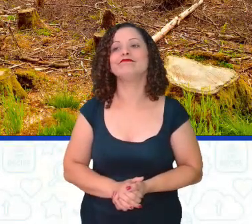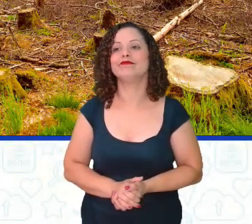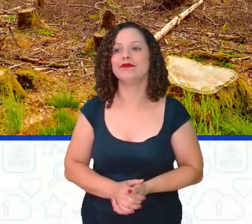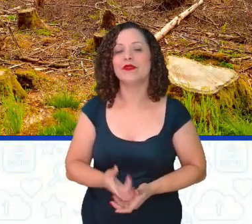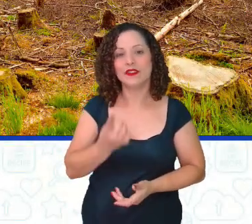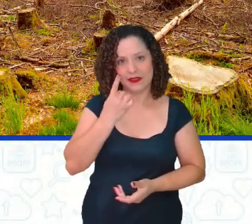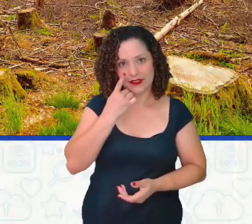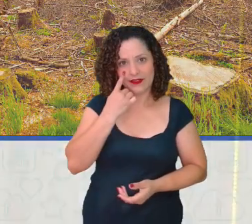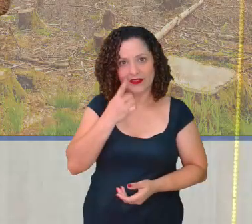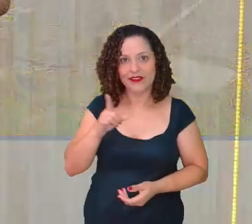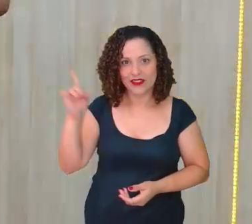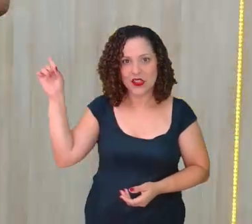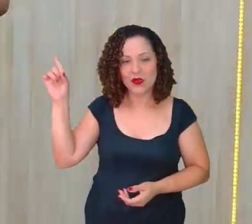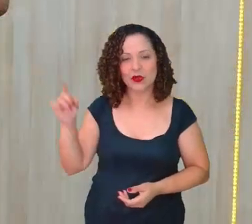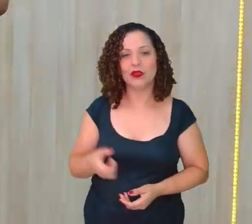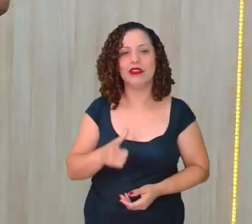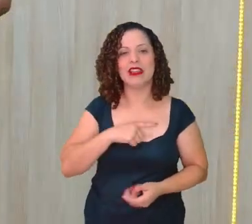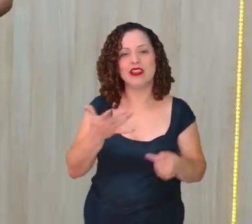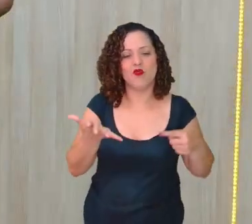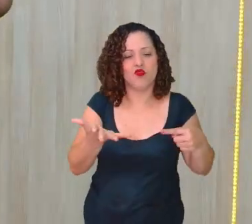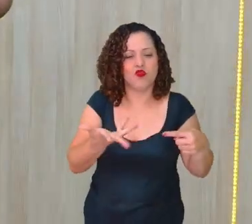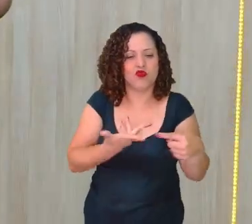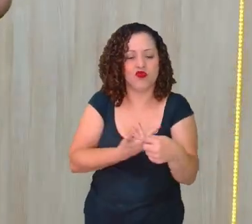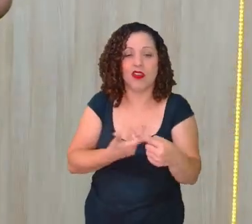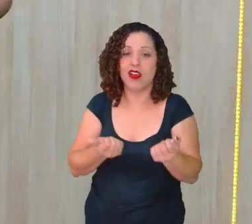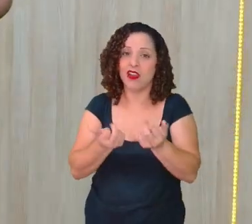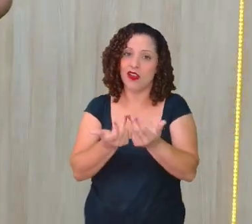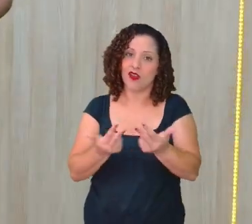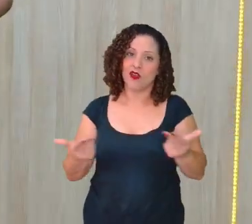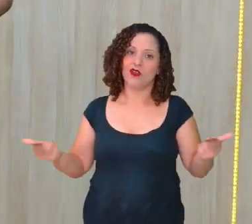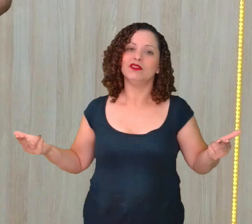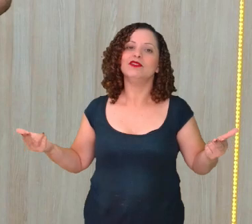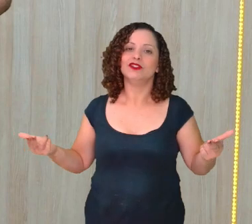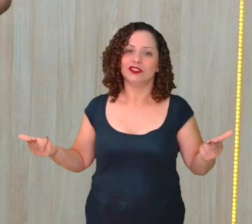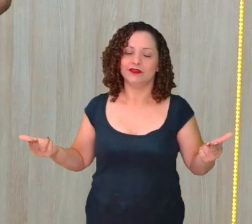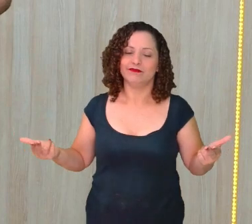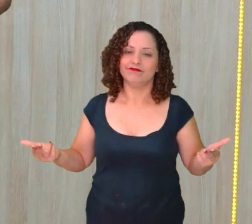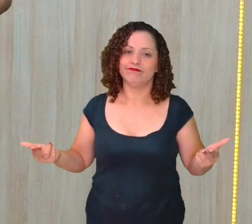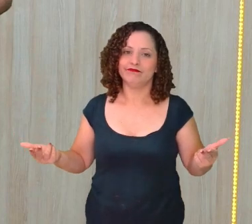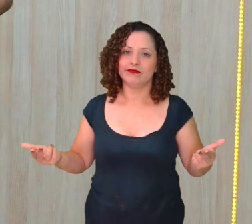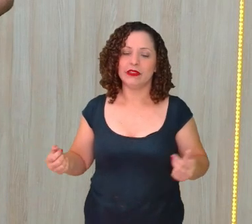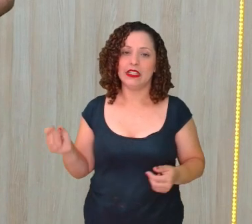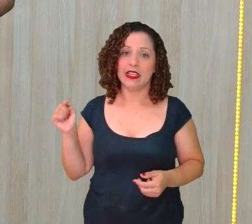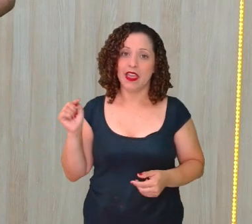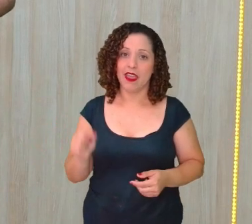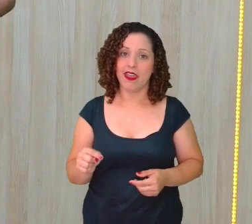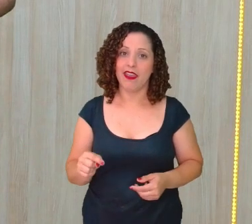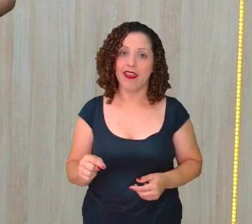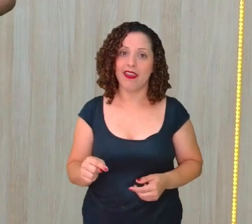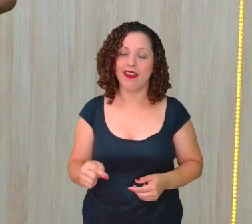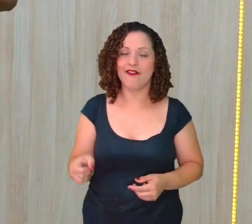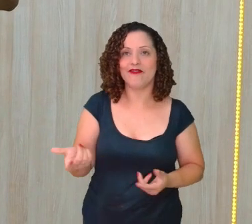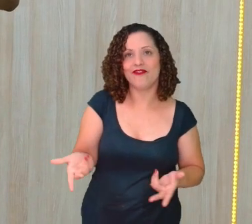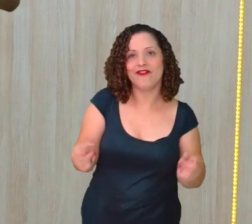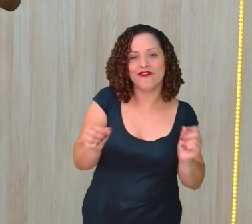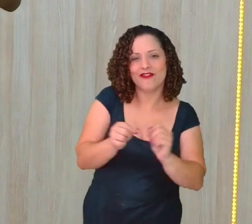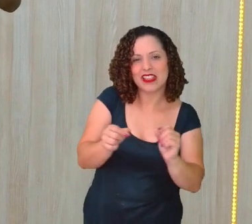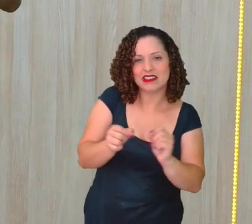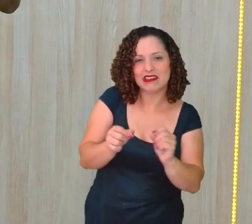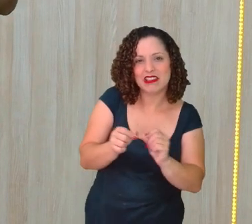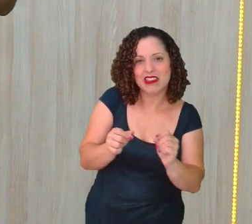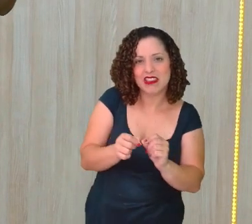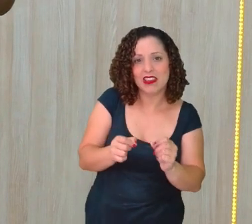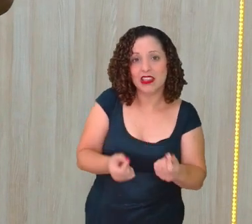Vê aí que uma sequência de atividades humanas feita de uma forma inconsciente vai